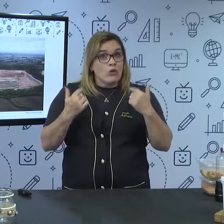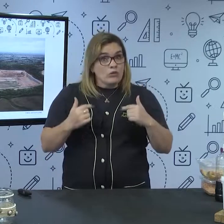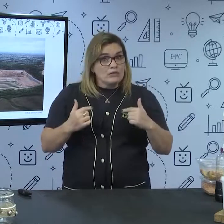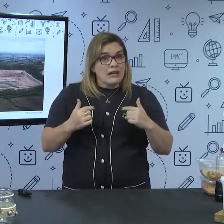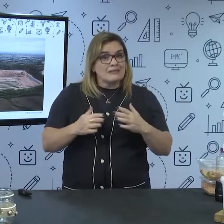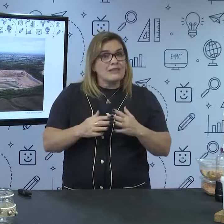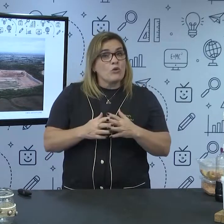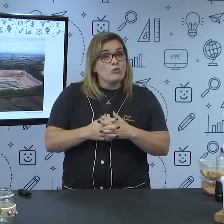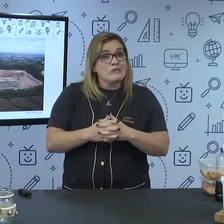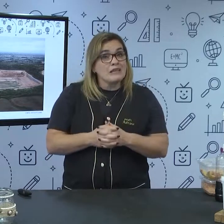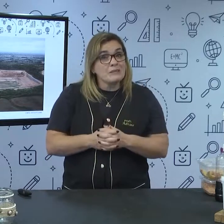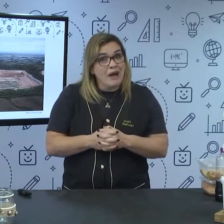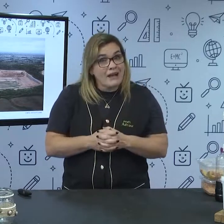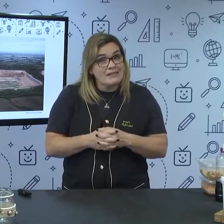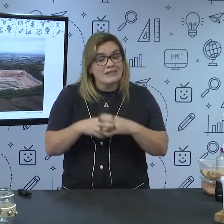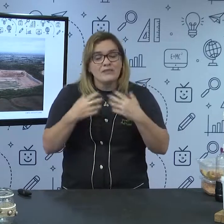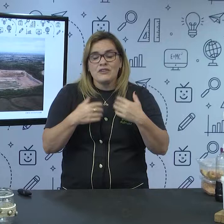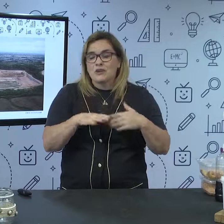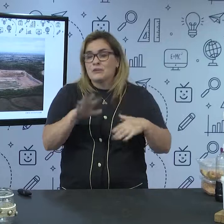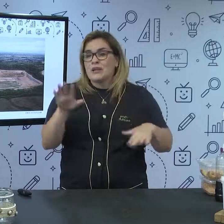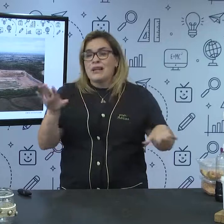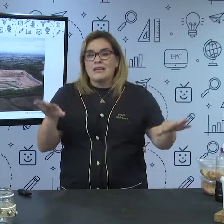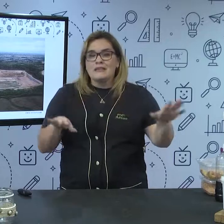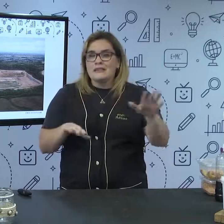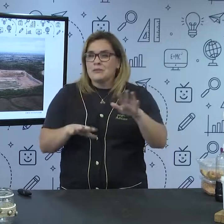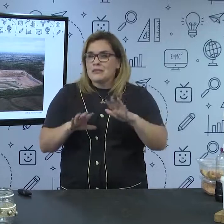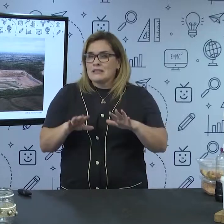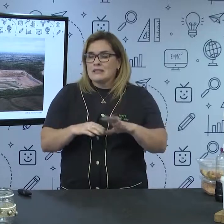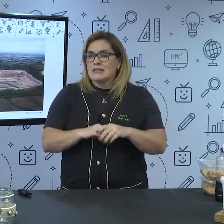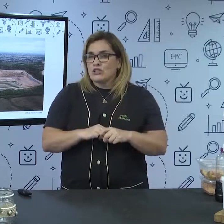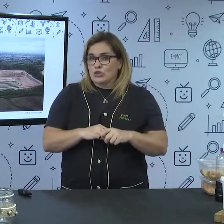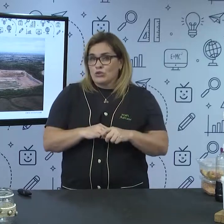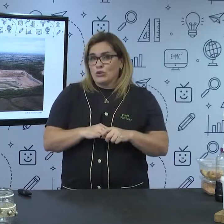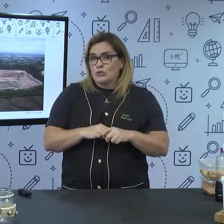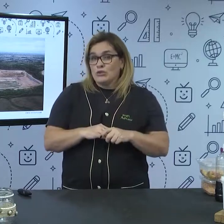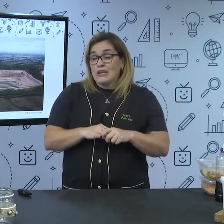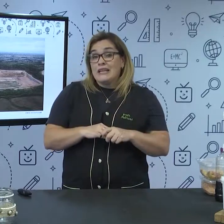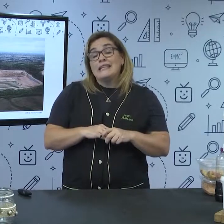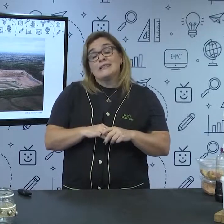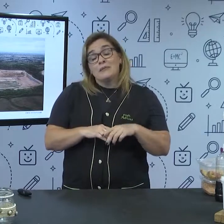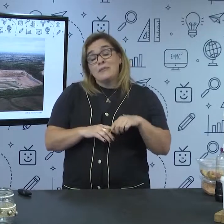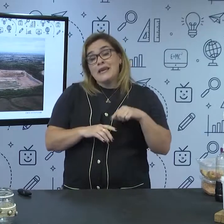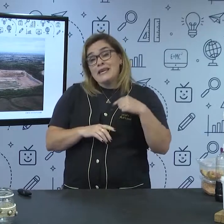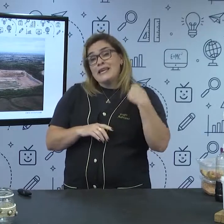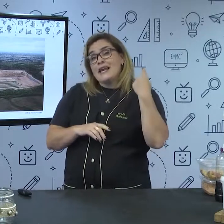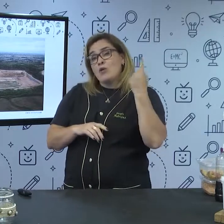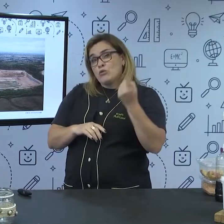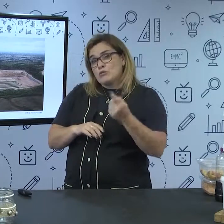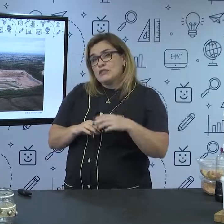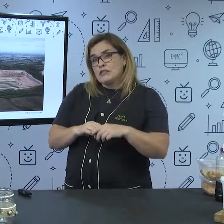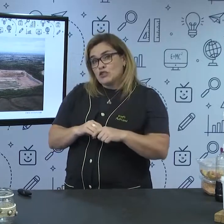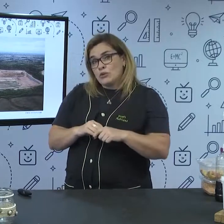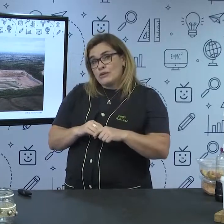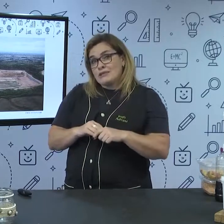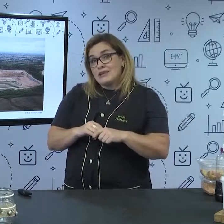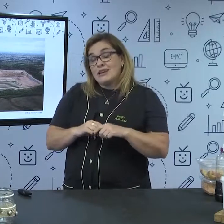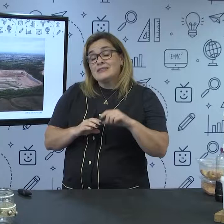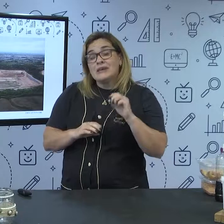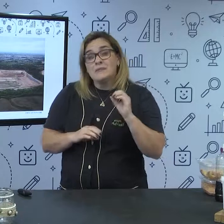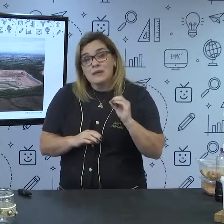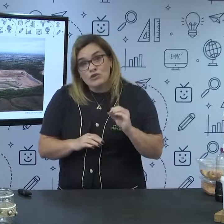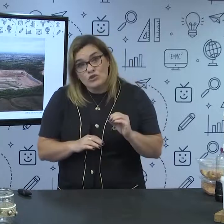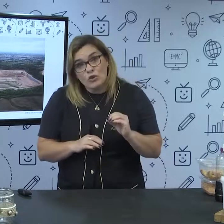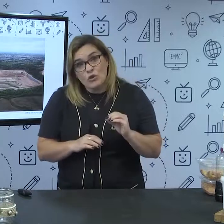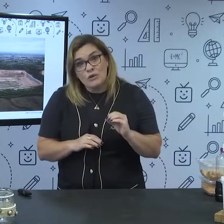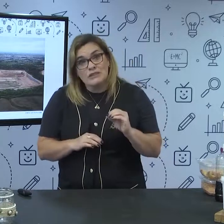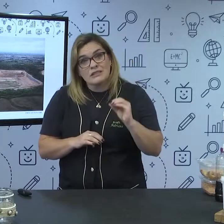E outra, tem alguns animais que ficam em cima desse lixo todo e também em alguns lixões